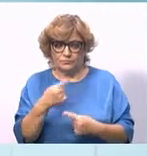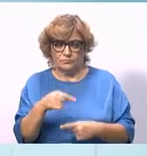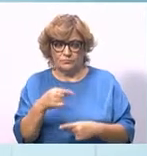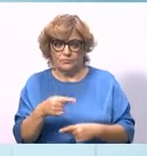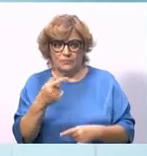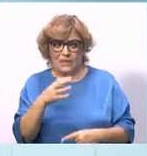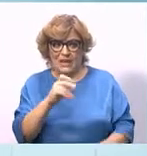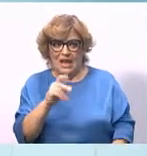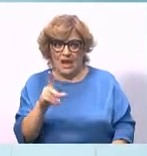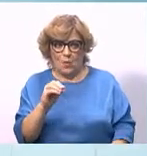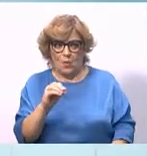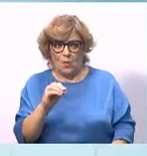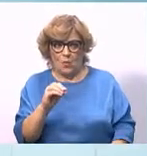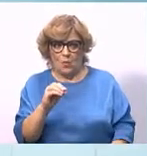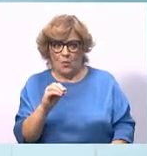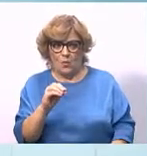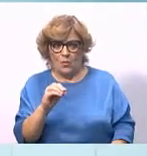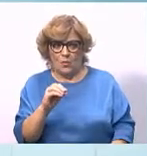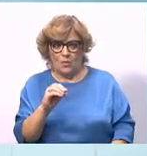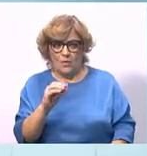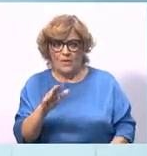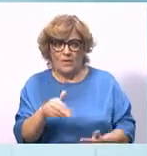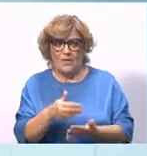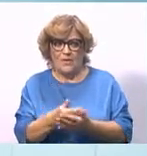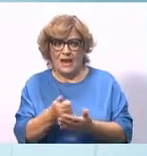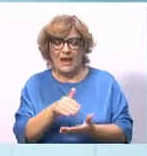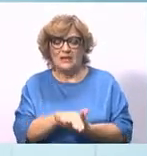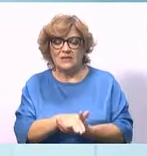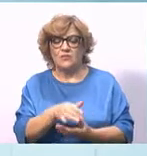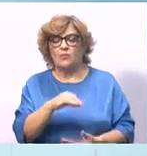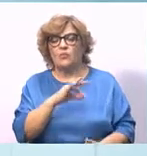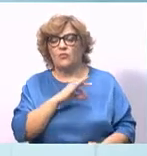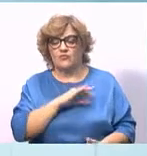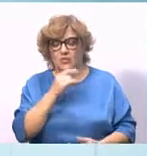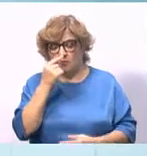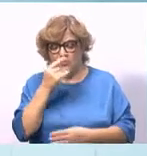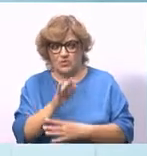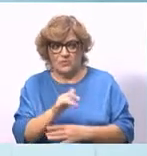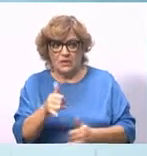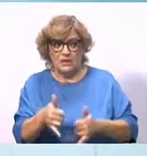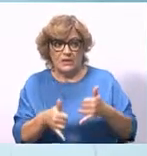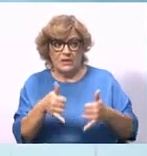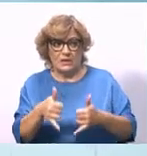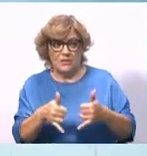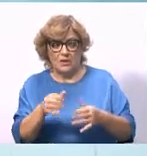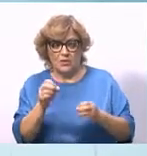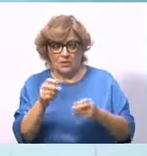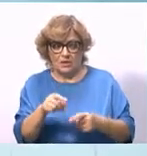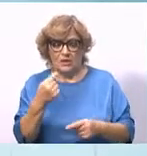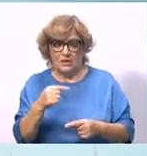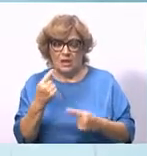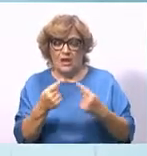um calo ou uma calosidade resultante de um calçado profissional, por exemplo. Claro. O tacão alto, ok, de facto